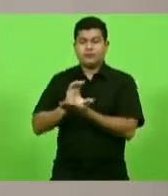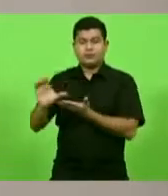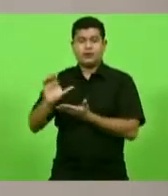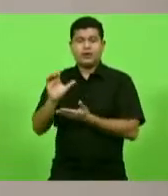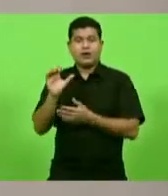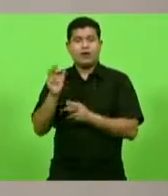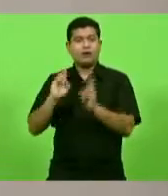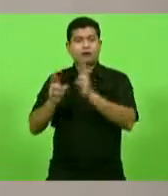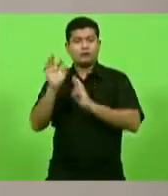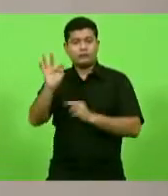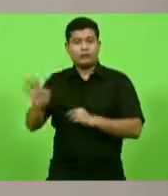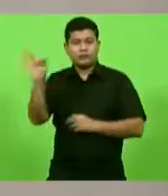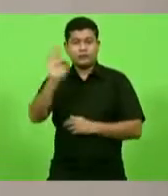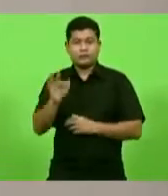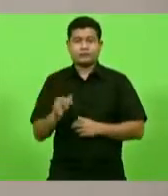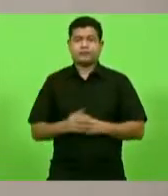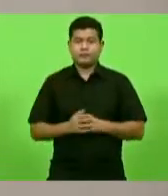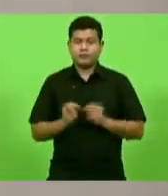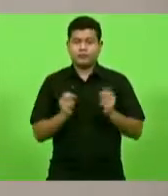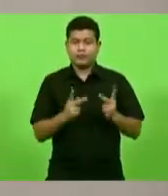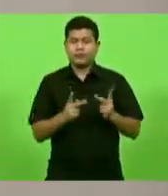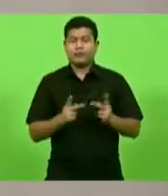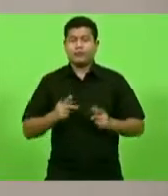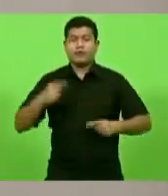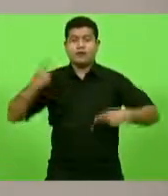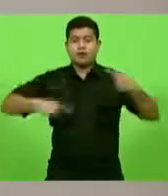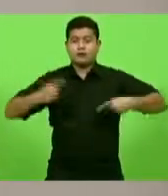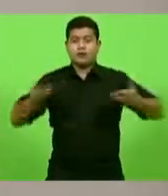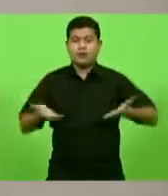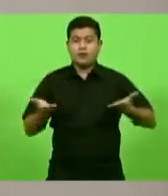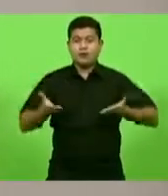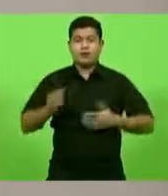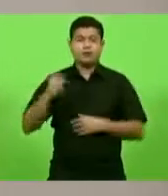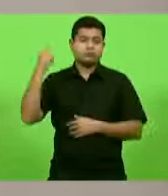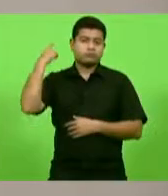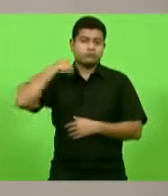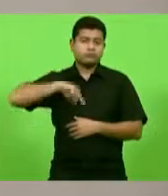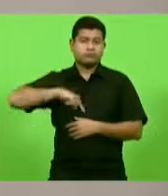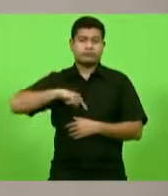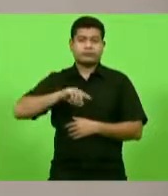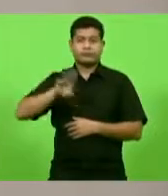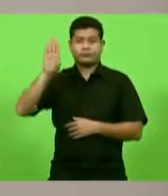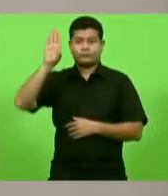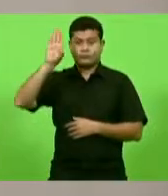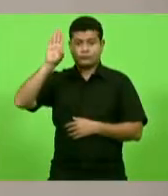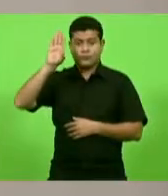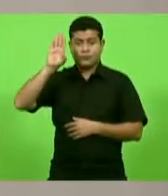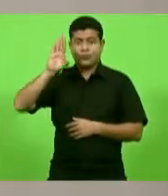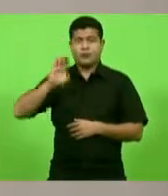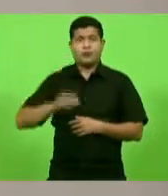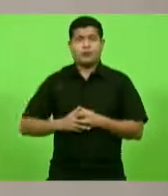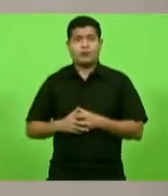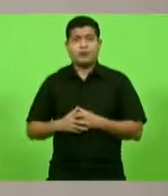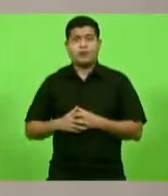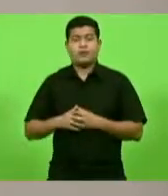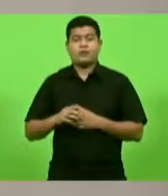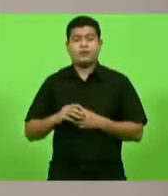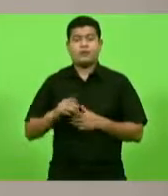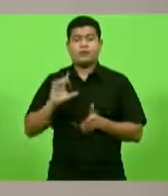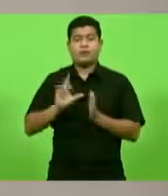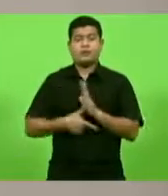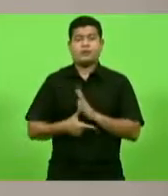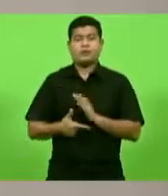deputado Silvio Drevik, ex-presidente da Assembleia, na sequência, deputado Ismael dos Santos. Peço também a palavra, presidente. Também pedi antes,